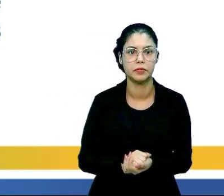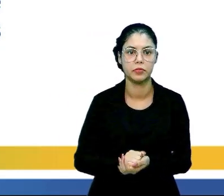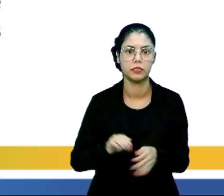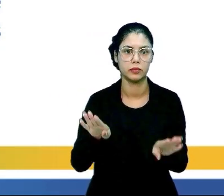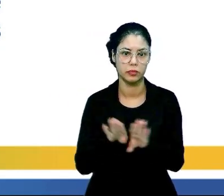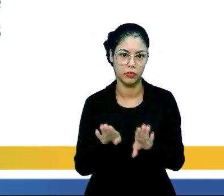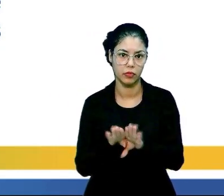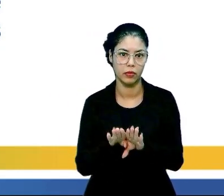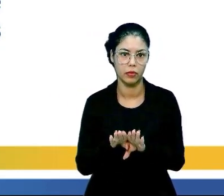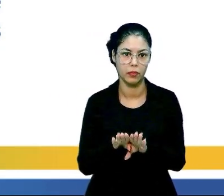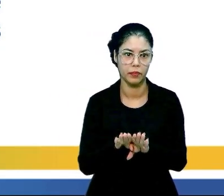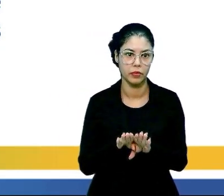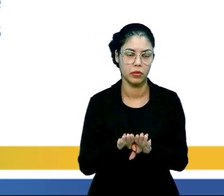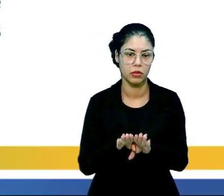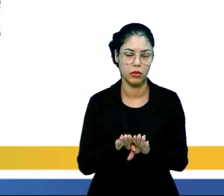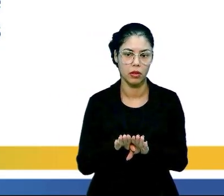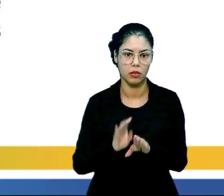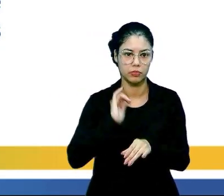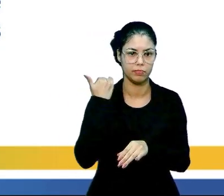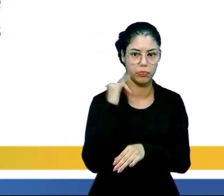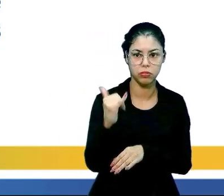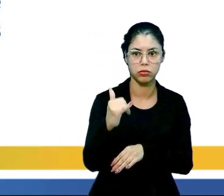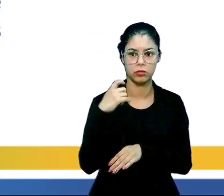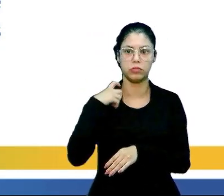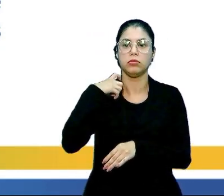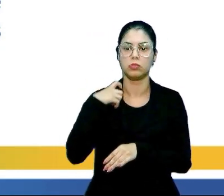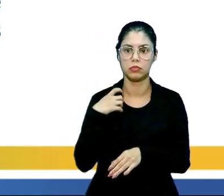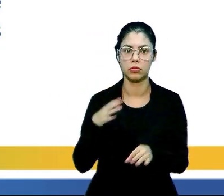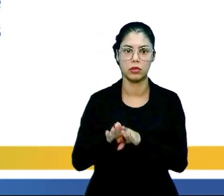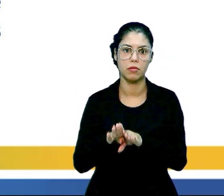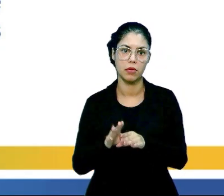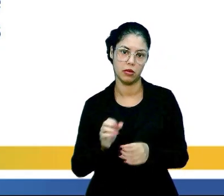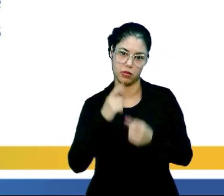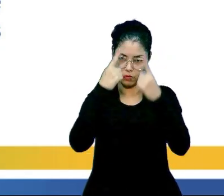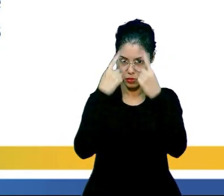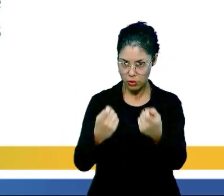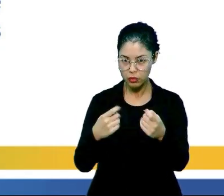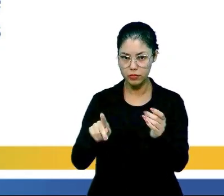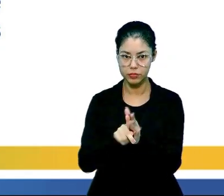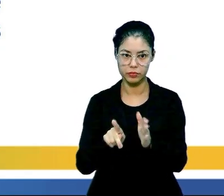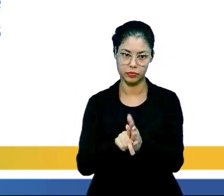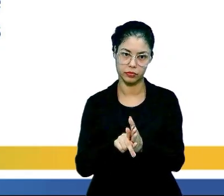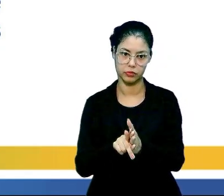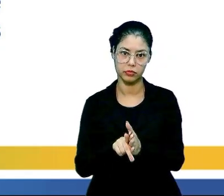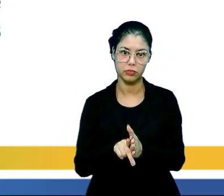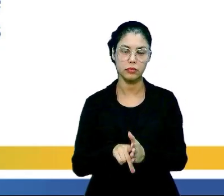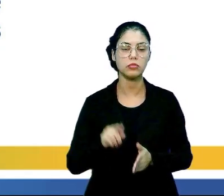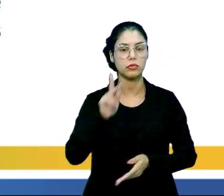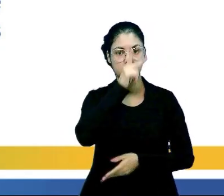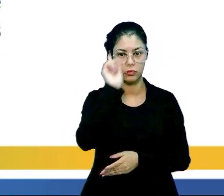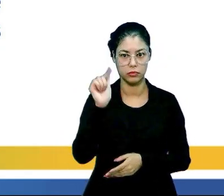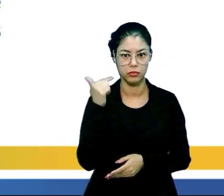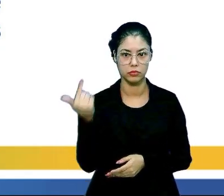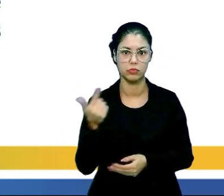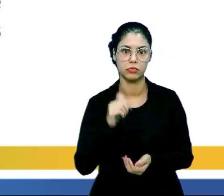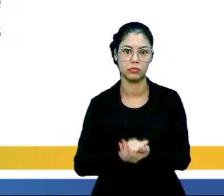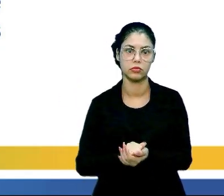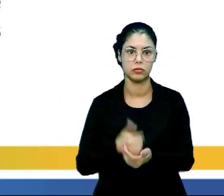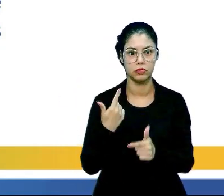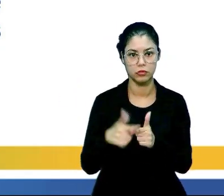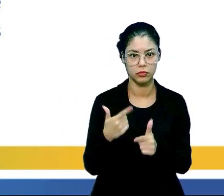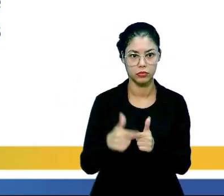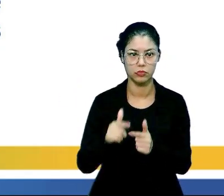psicológicas até choques elétricos, demonstrando a violência sofrida por indivíduos portadores de